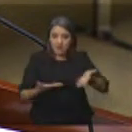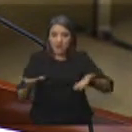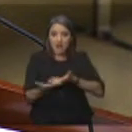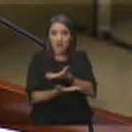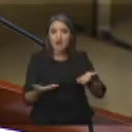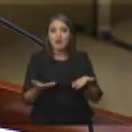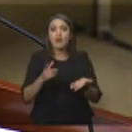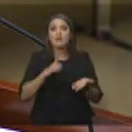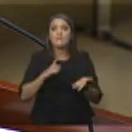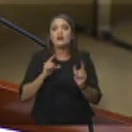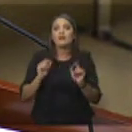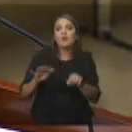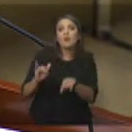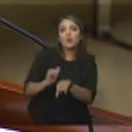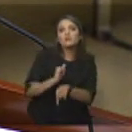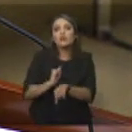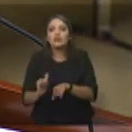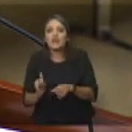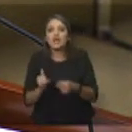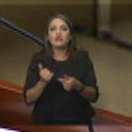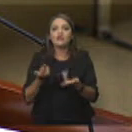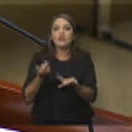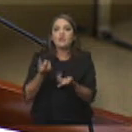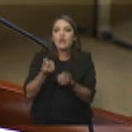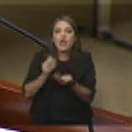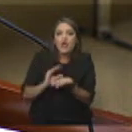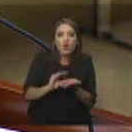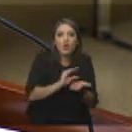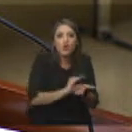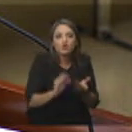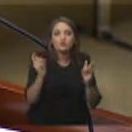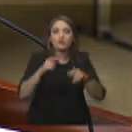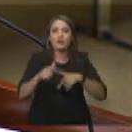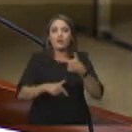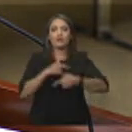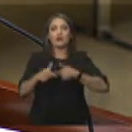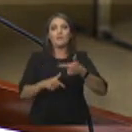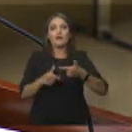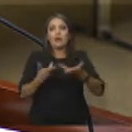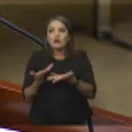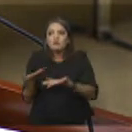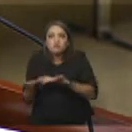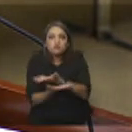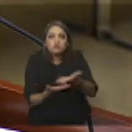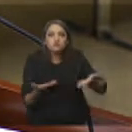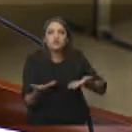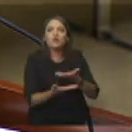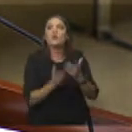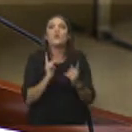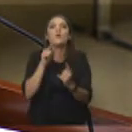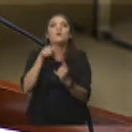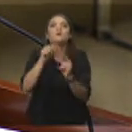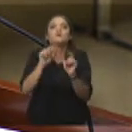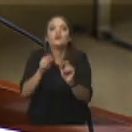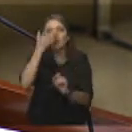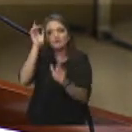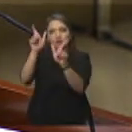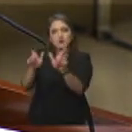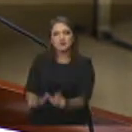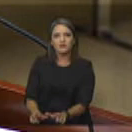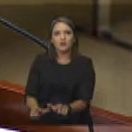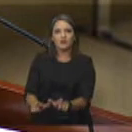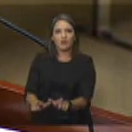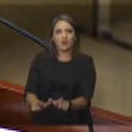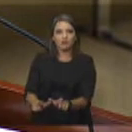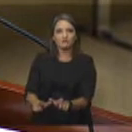de recursos e para que pudessem trabalhar em plena cooperação, em prol dos cidadãos. Outro